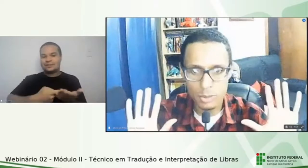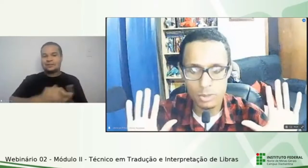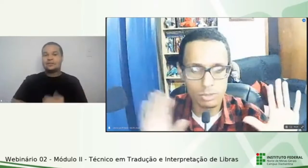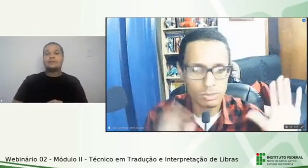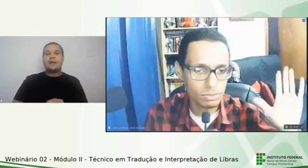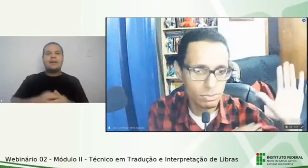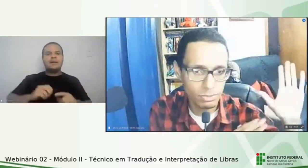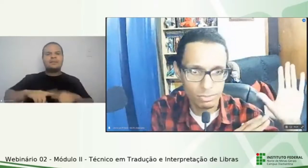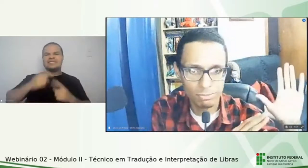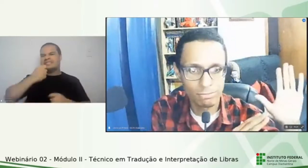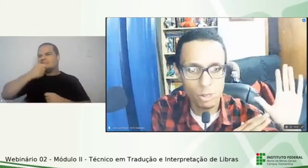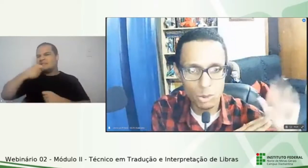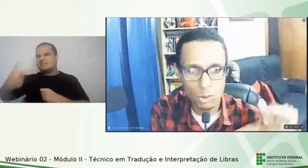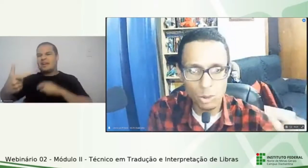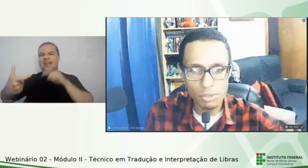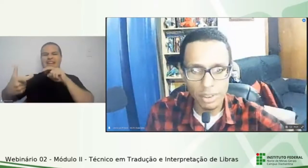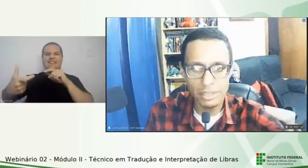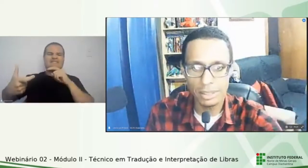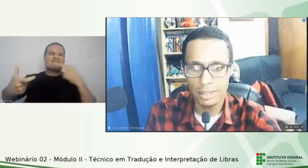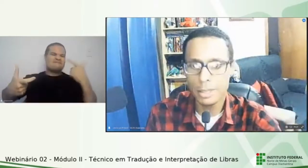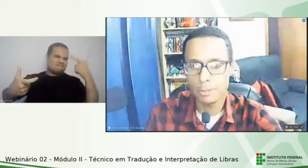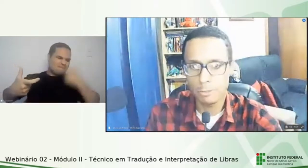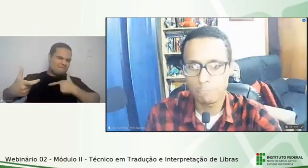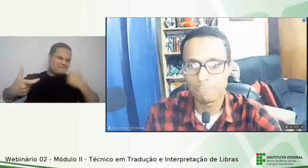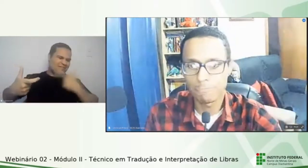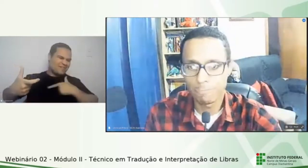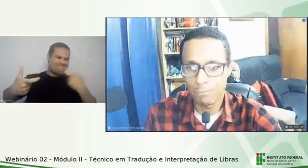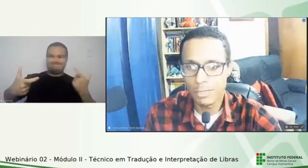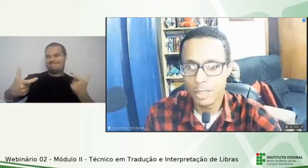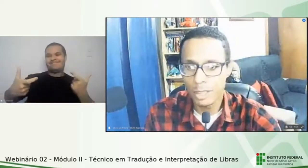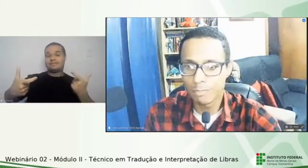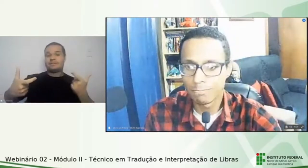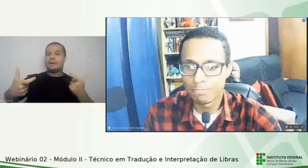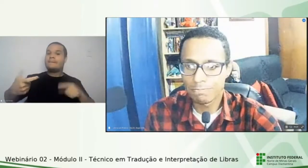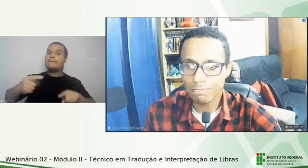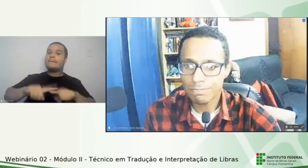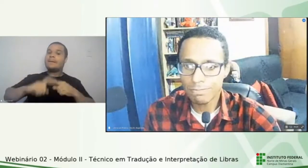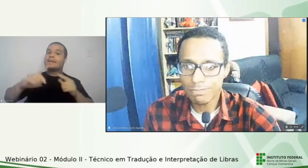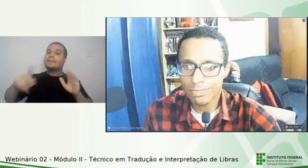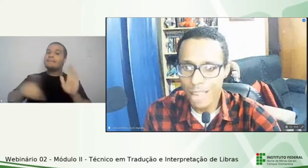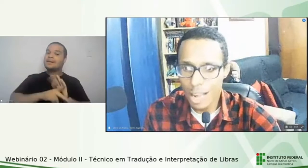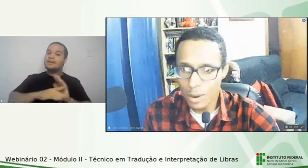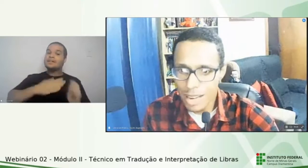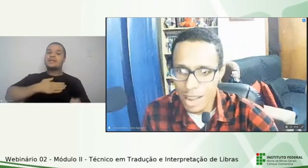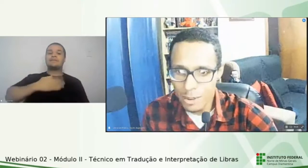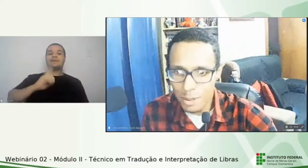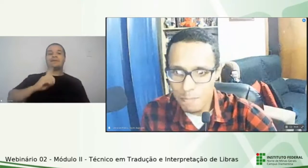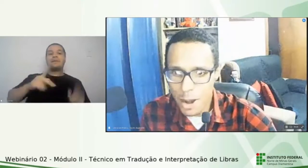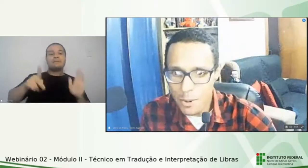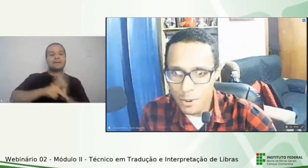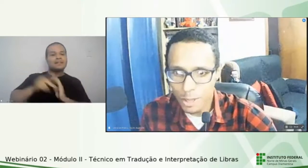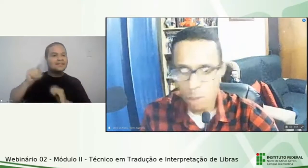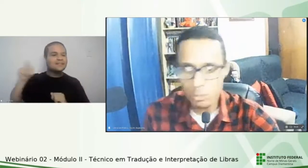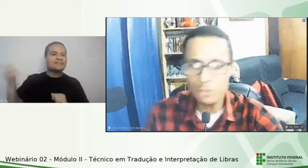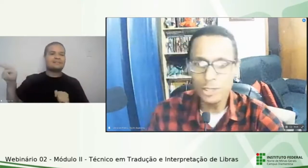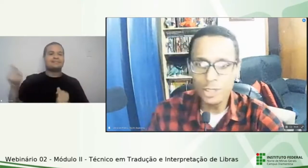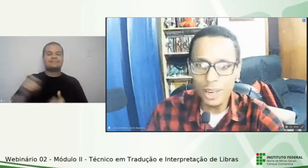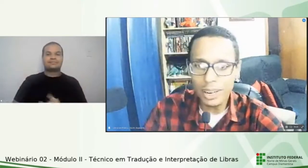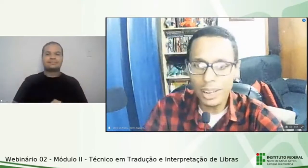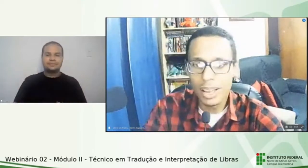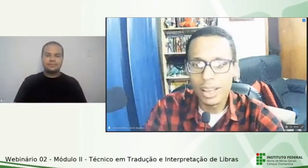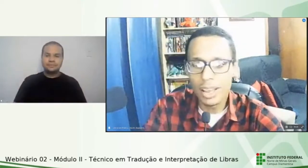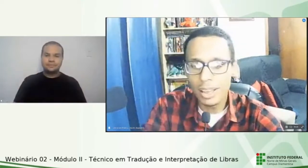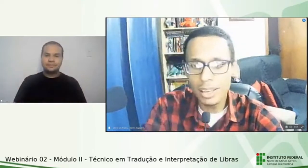dizendo. O surdo, ele vai entender isso, né? Agora, a outra pergunta, como